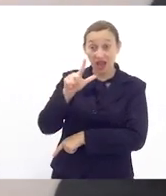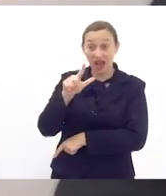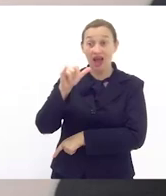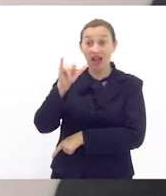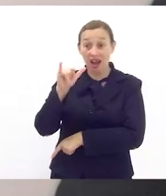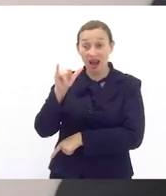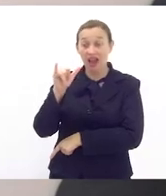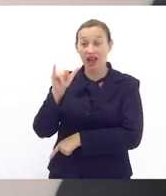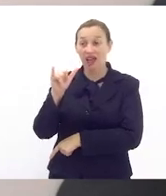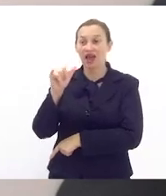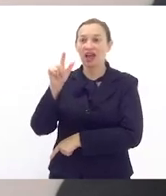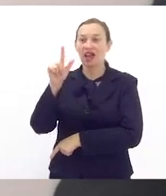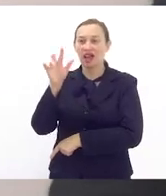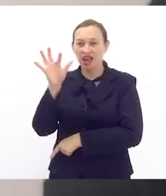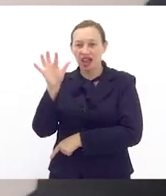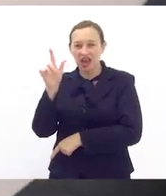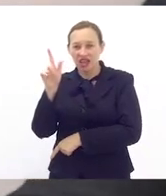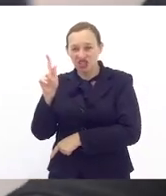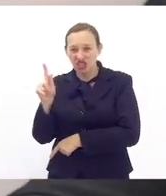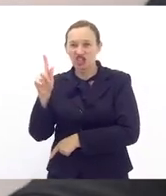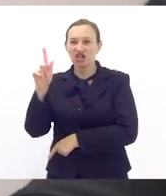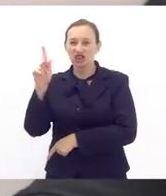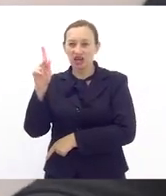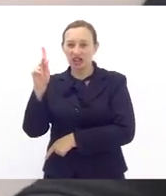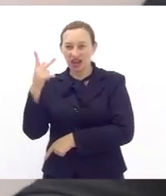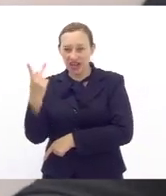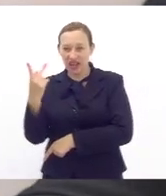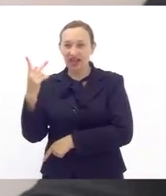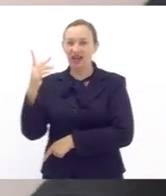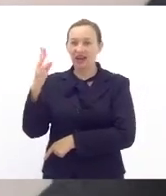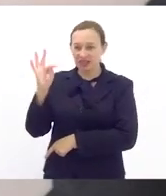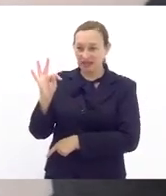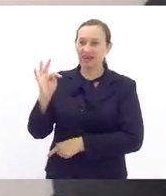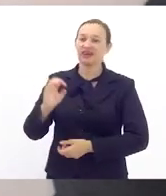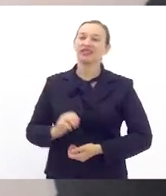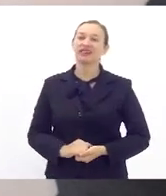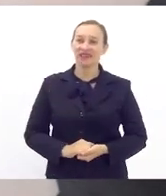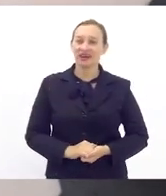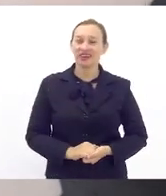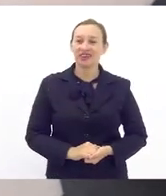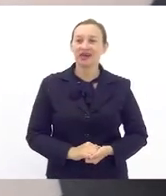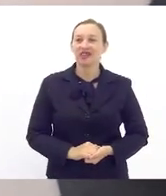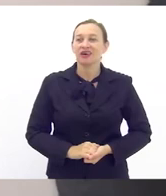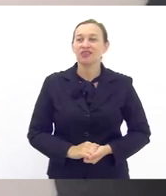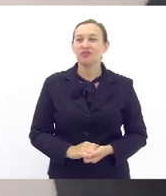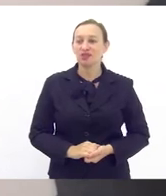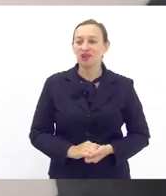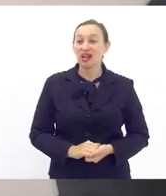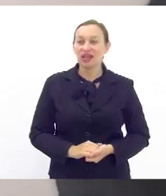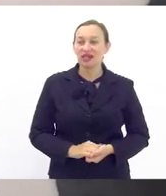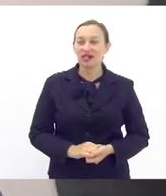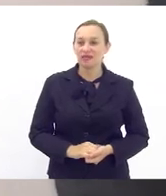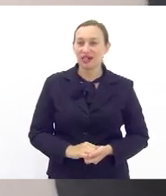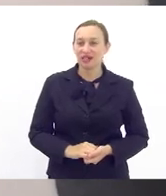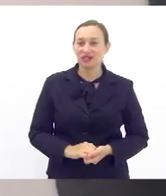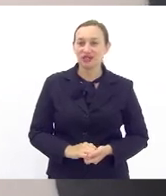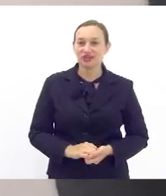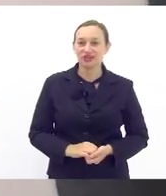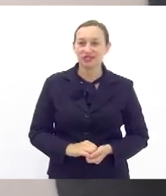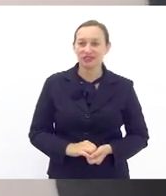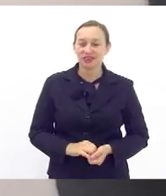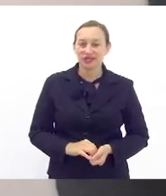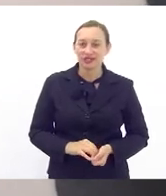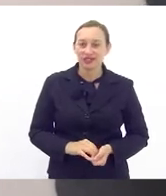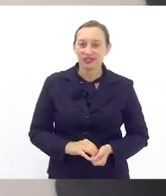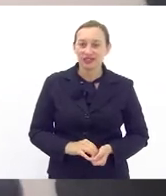isso é público tá na internet principais reclamações a gente que a solução a população que é a solução